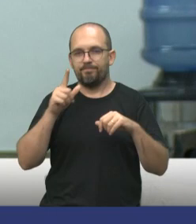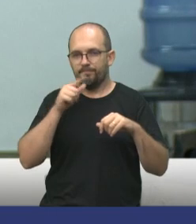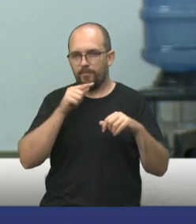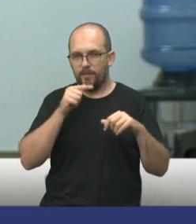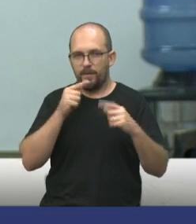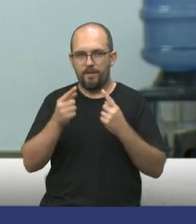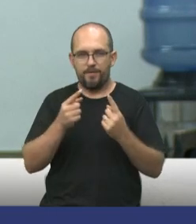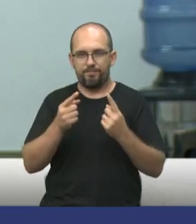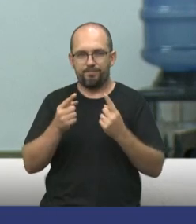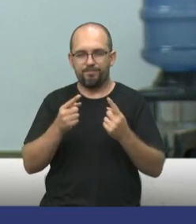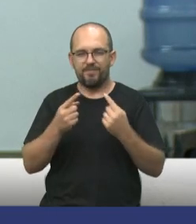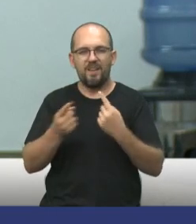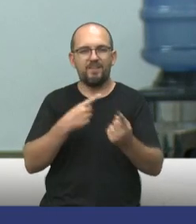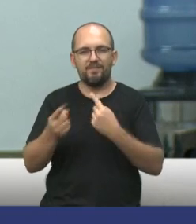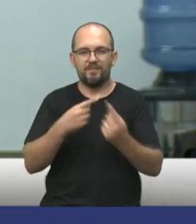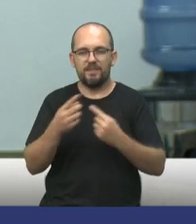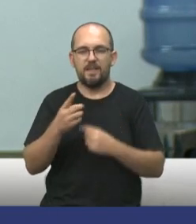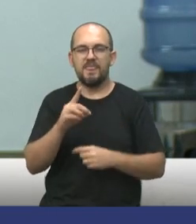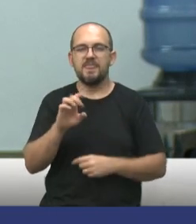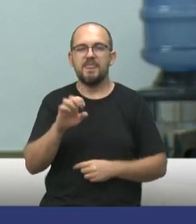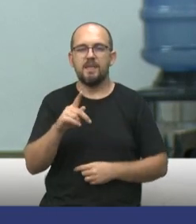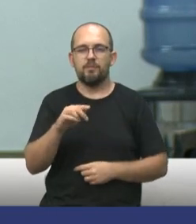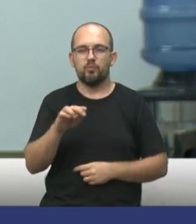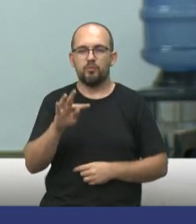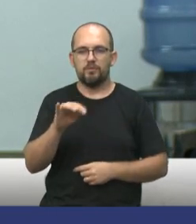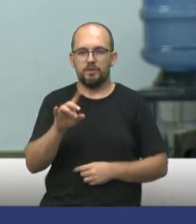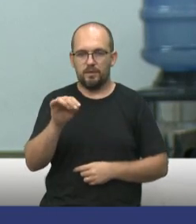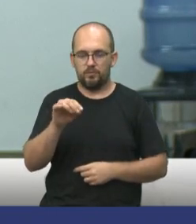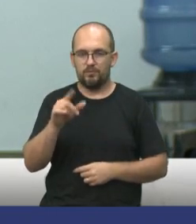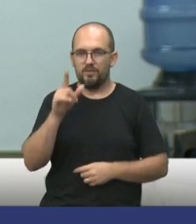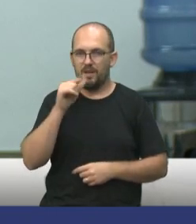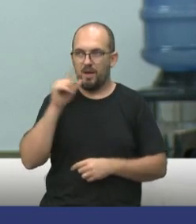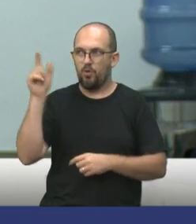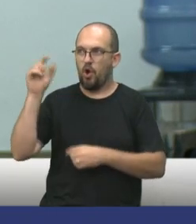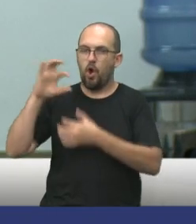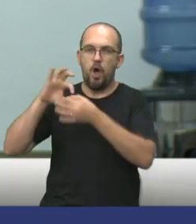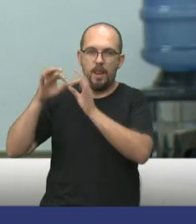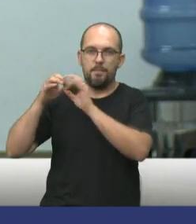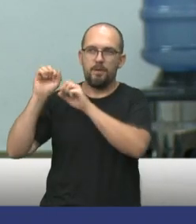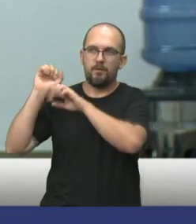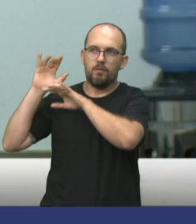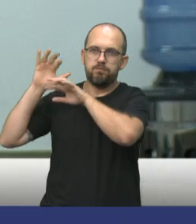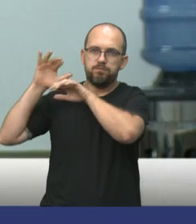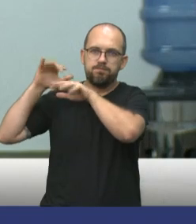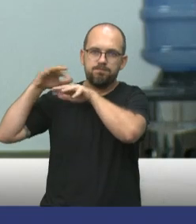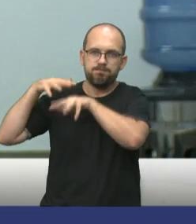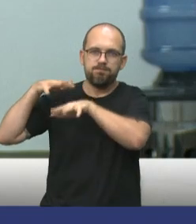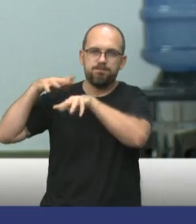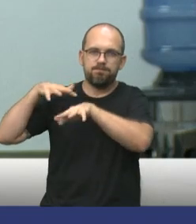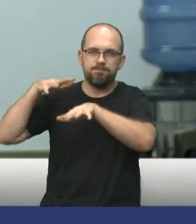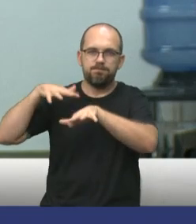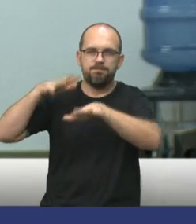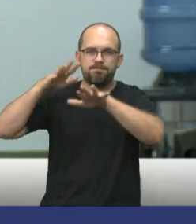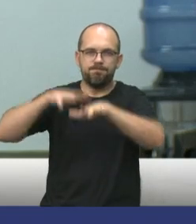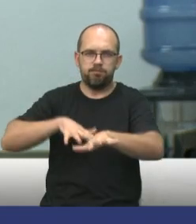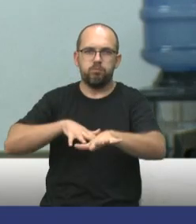Avenida Deputado João Lázaro de Almeida Prado, a água vem do Olímpia e para ali naquela avenida,